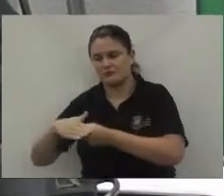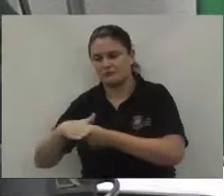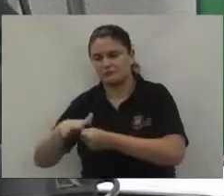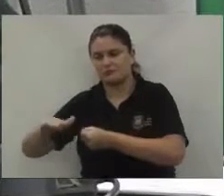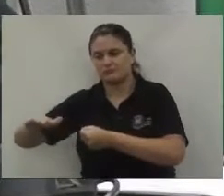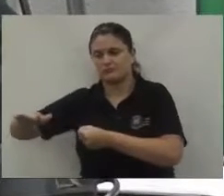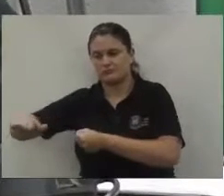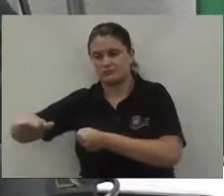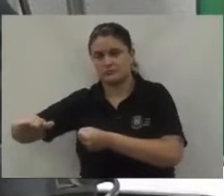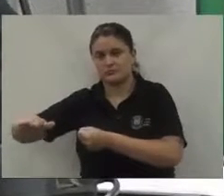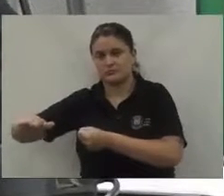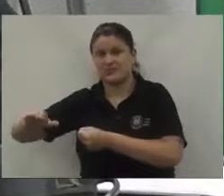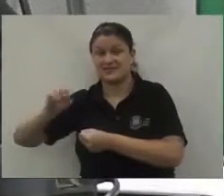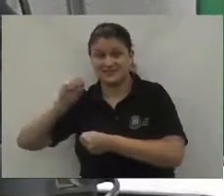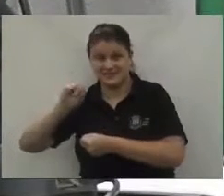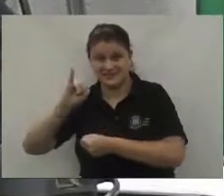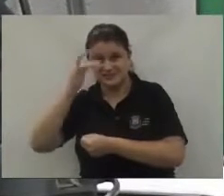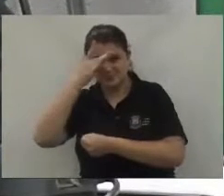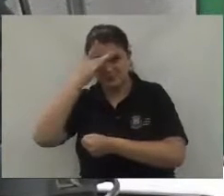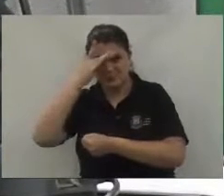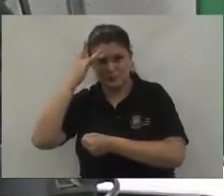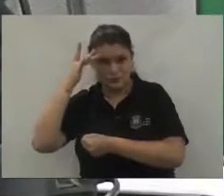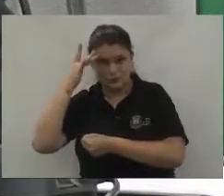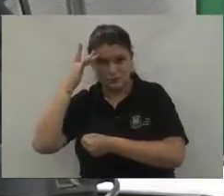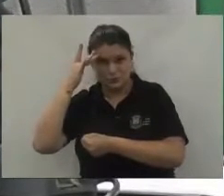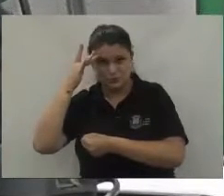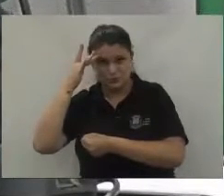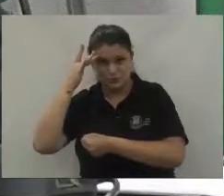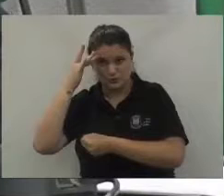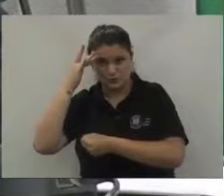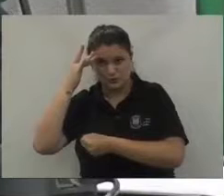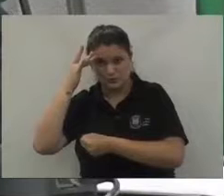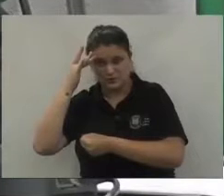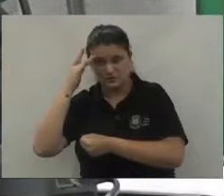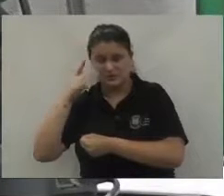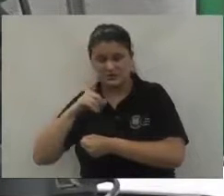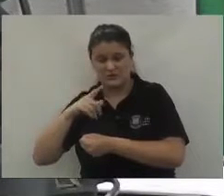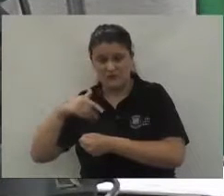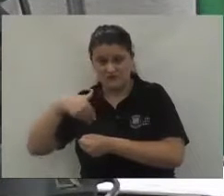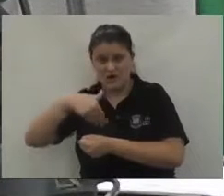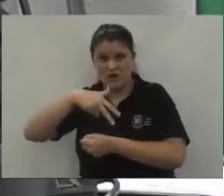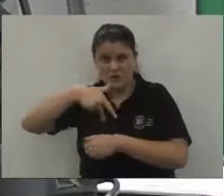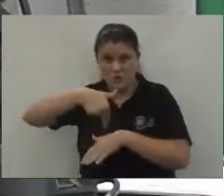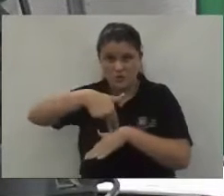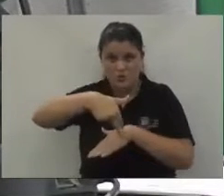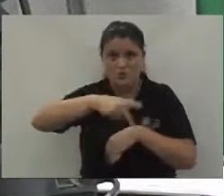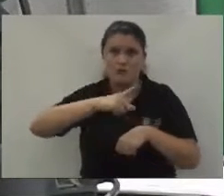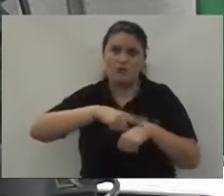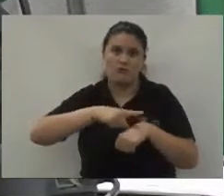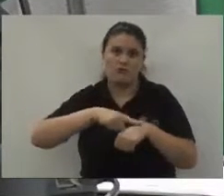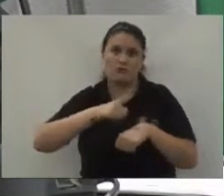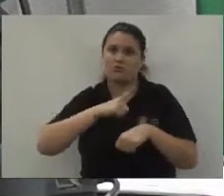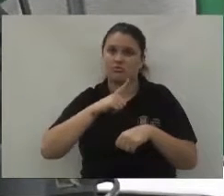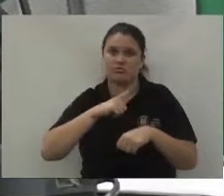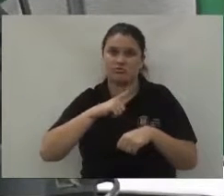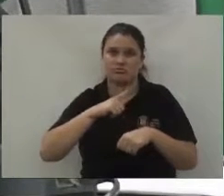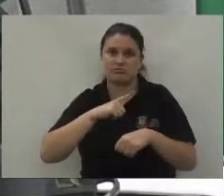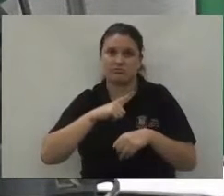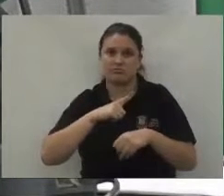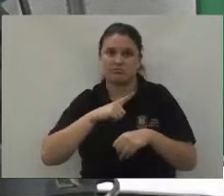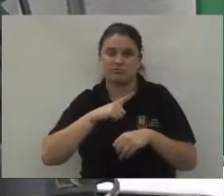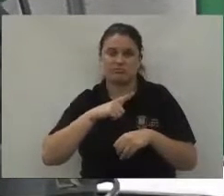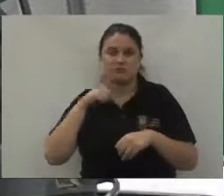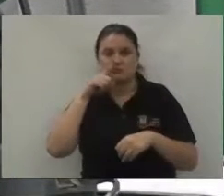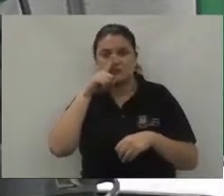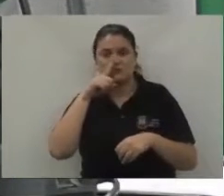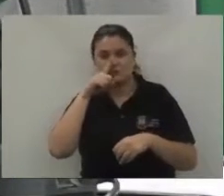pode estacionar. Então, quer dizer, se a pessoa tirou, colocou seu pé na rua, ela já está na via.